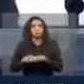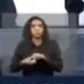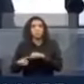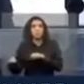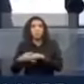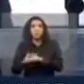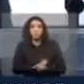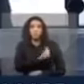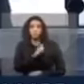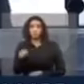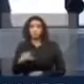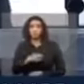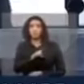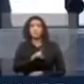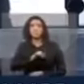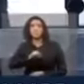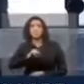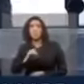ser, zigoto.